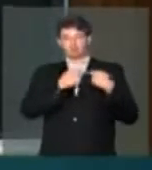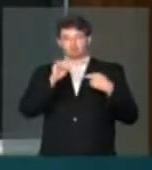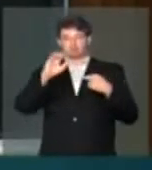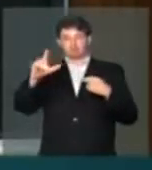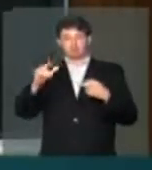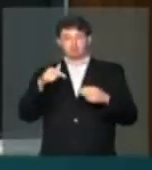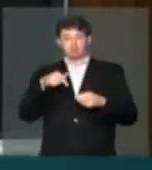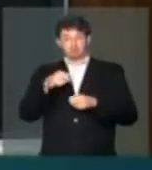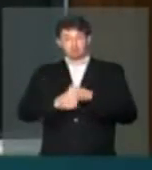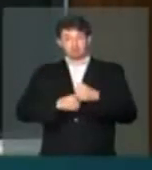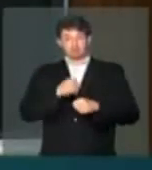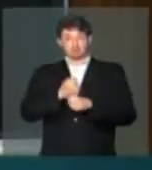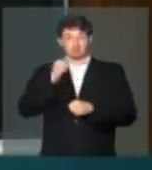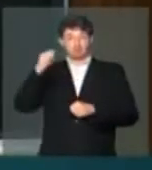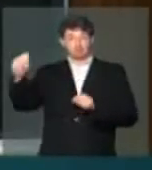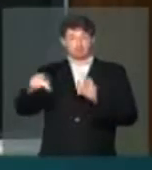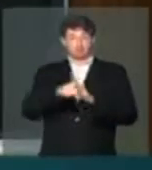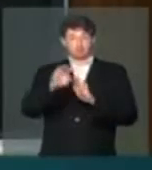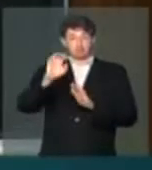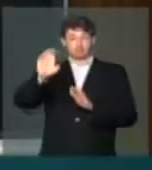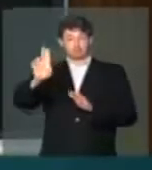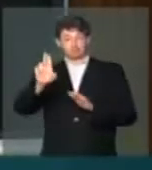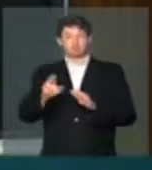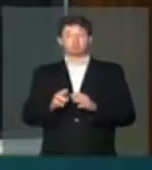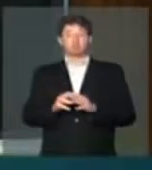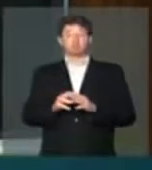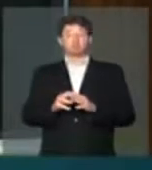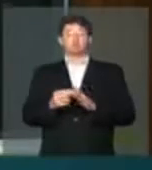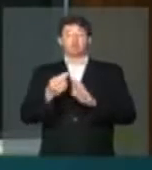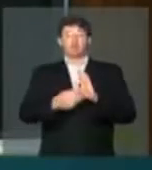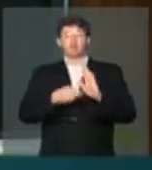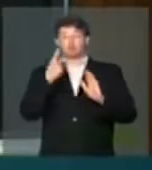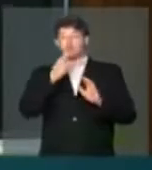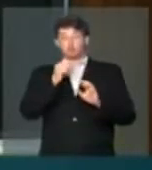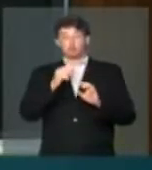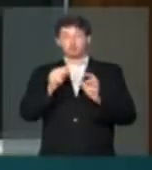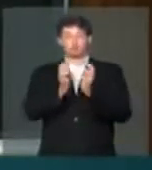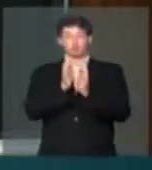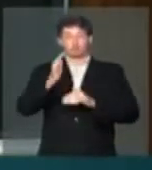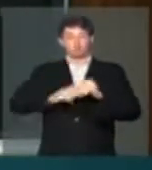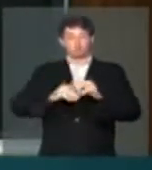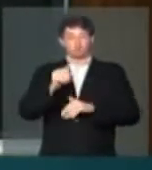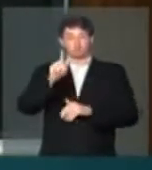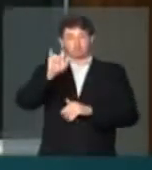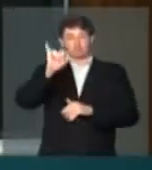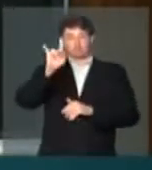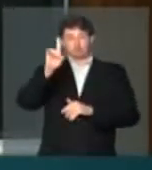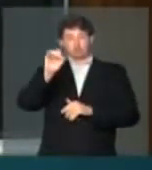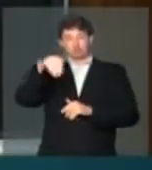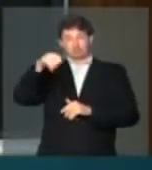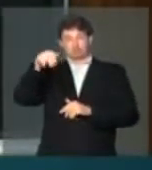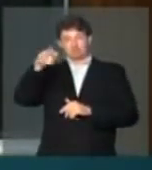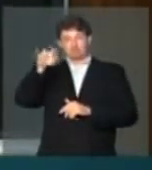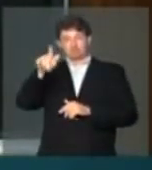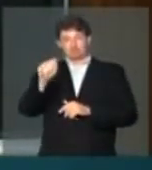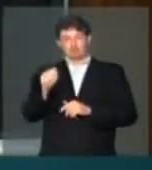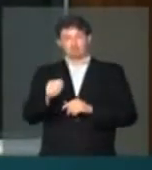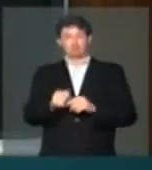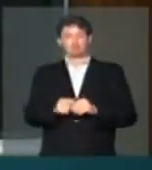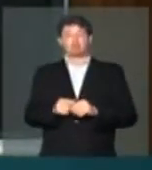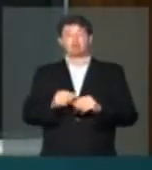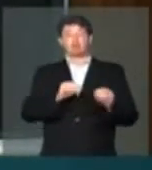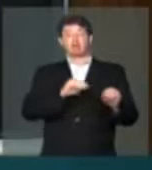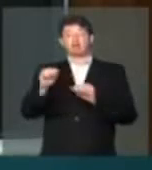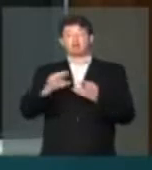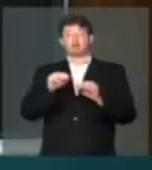deste ano, em parecer do Tribunal de Contas da União, confirmou que a equipe do ex-ministro da Fazenda, Guido Mantega, adiou o repasse do Tesouro